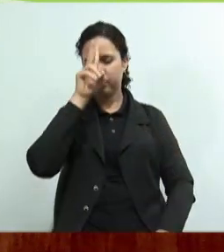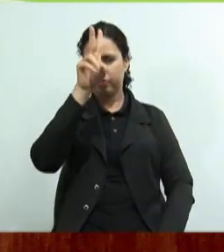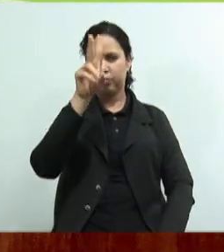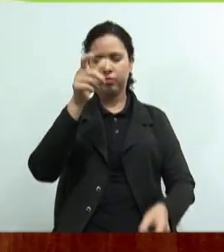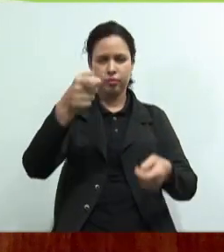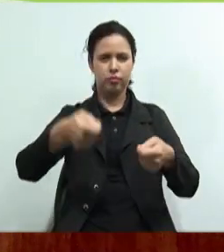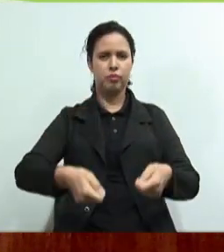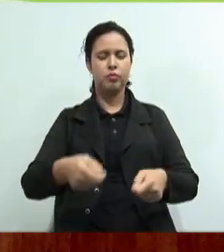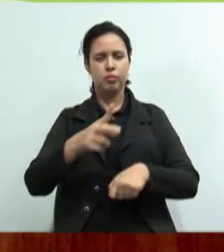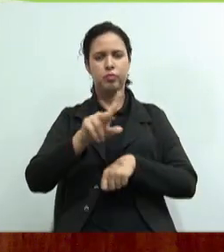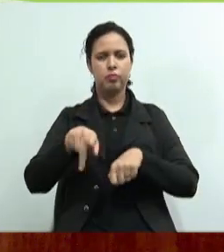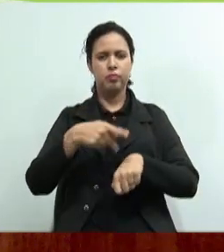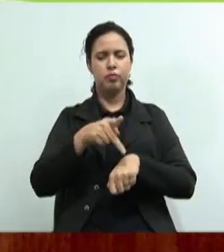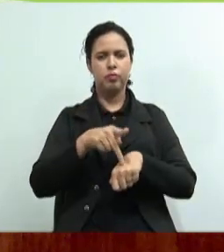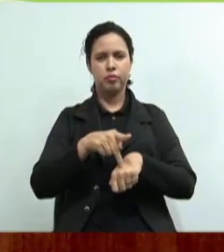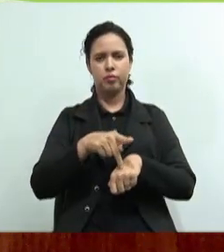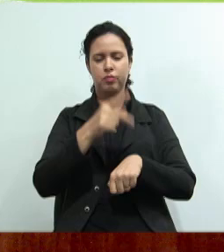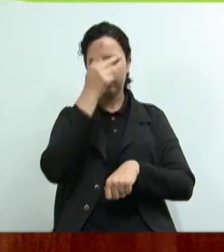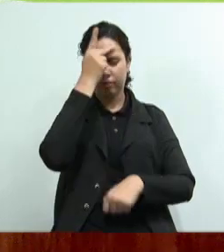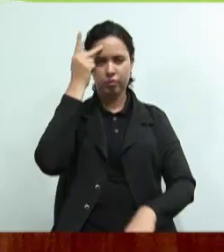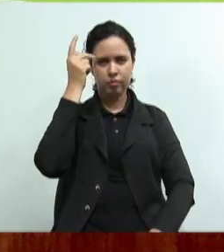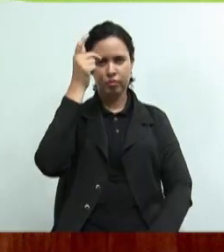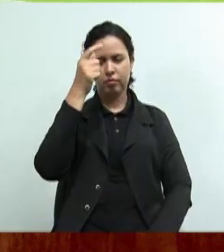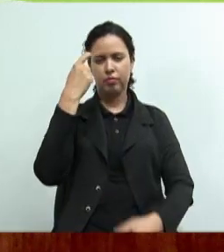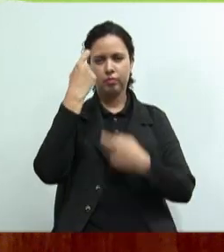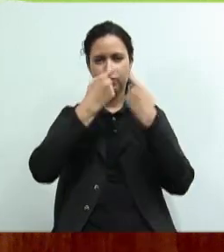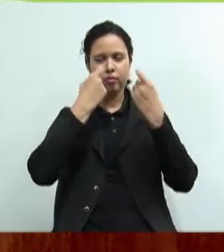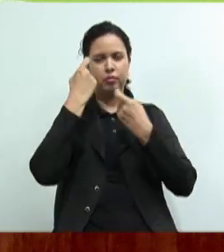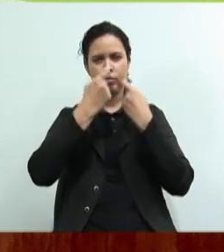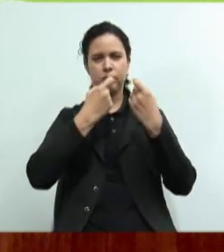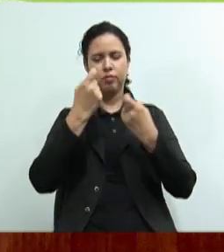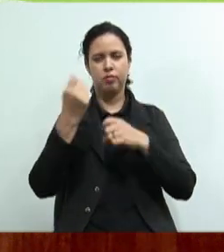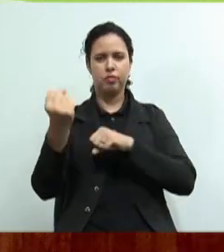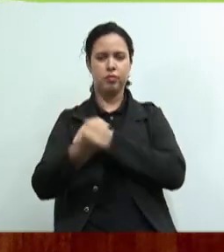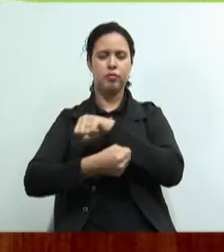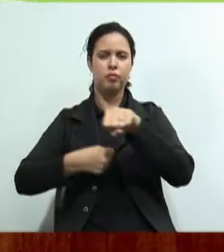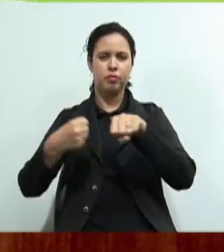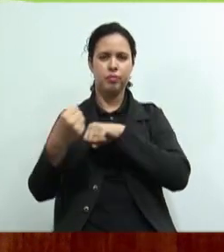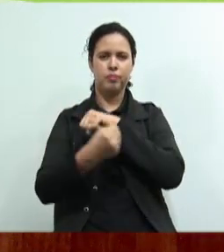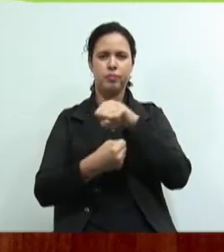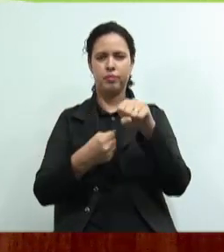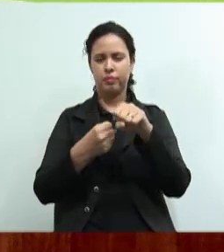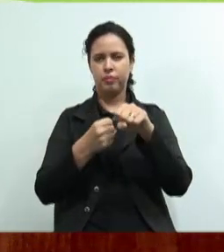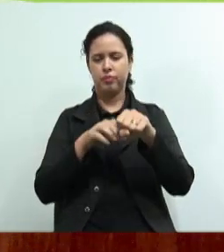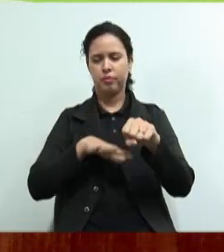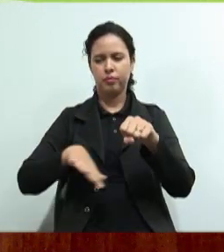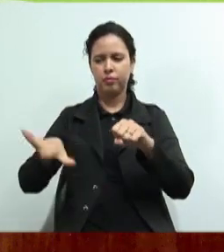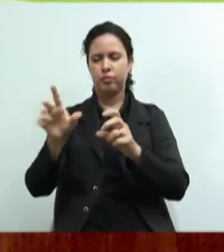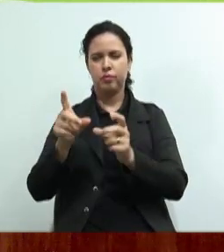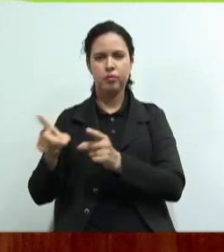nos países onde há consumidores preocupados com a sustentabilidade por meio do comércio justo.